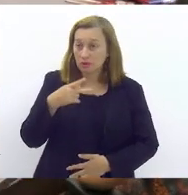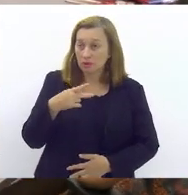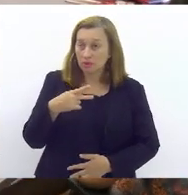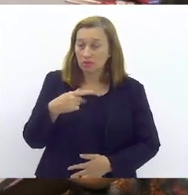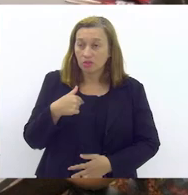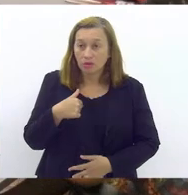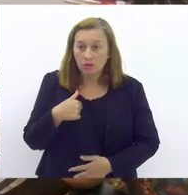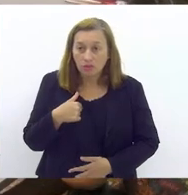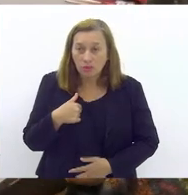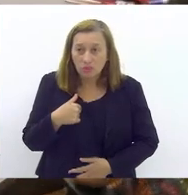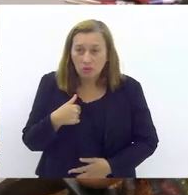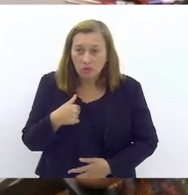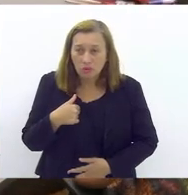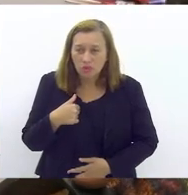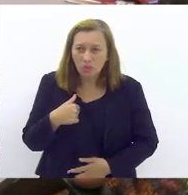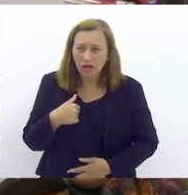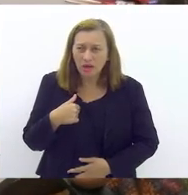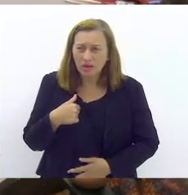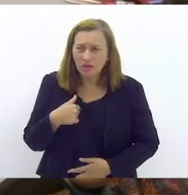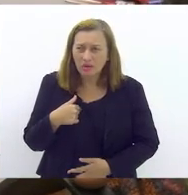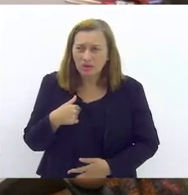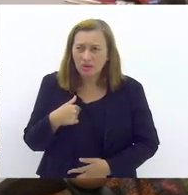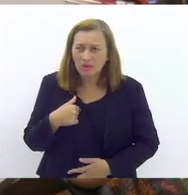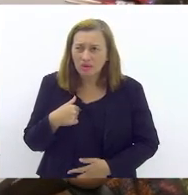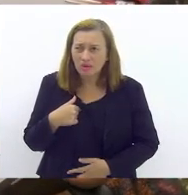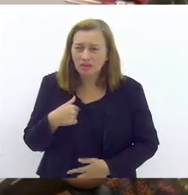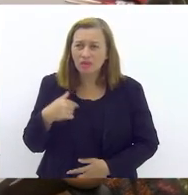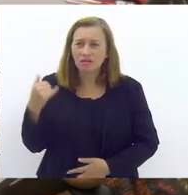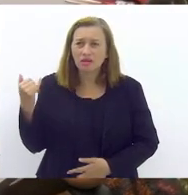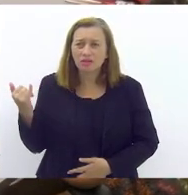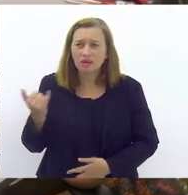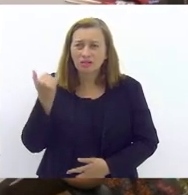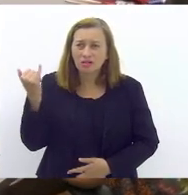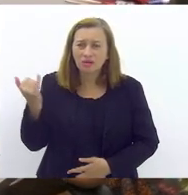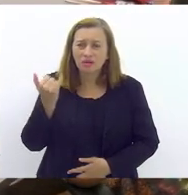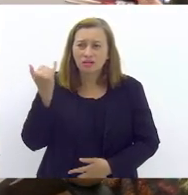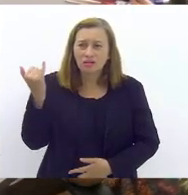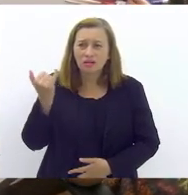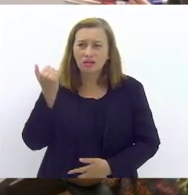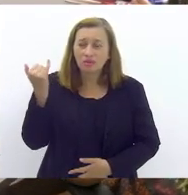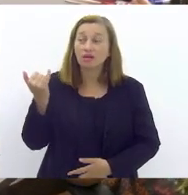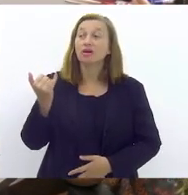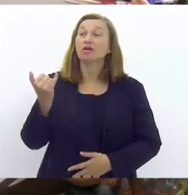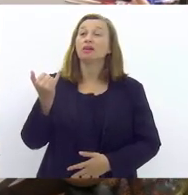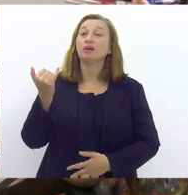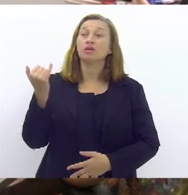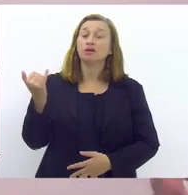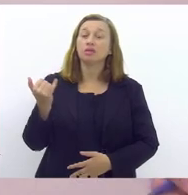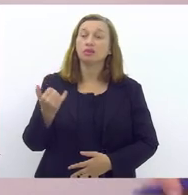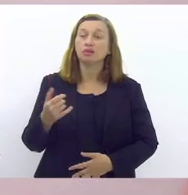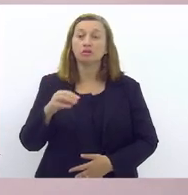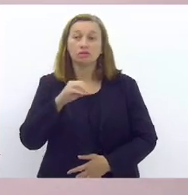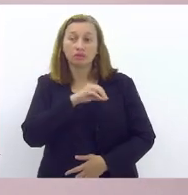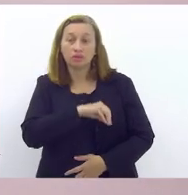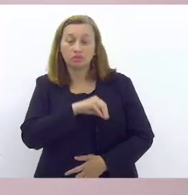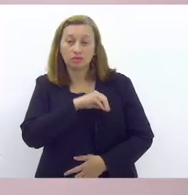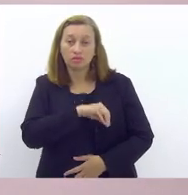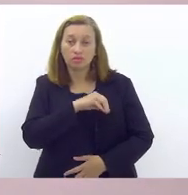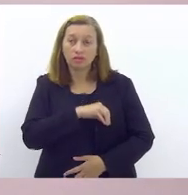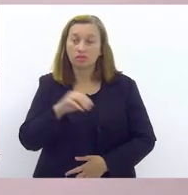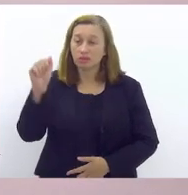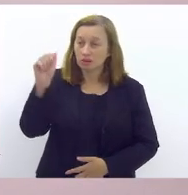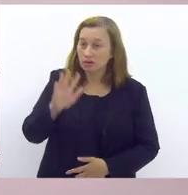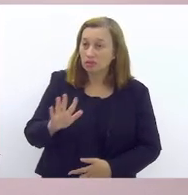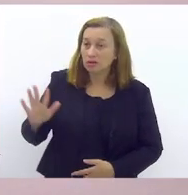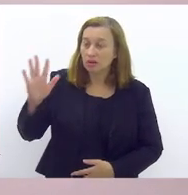estamos debatendo um tema muito importante, né? A implementação do piso salarial nacional da